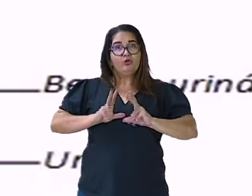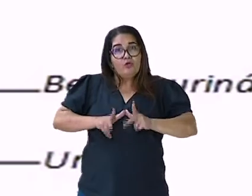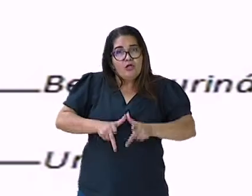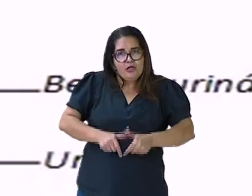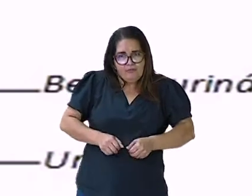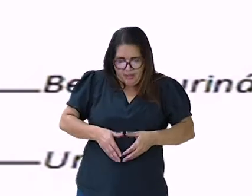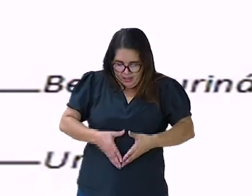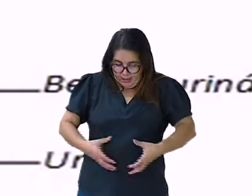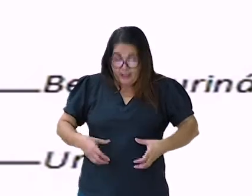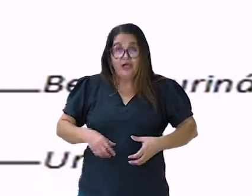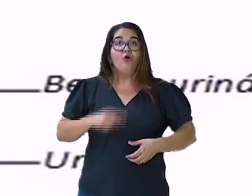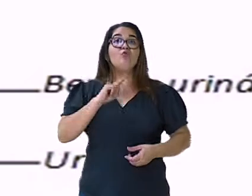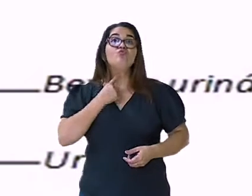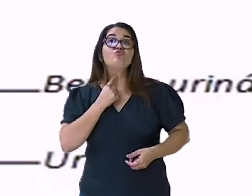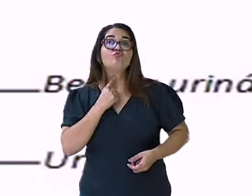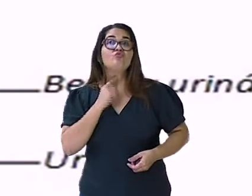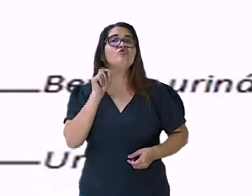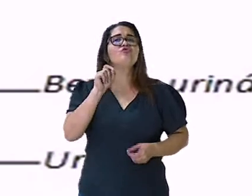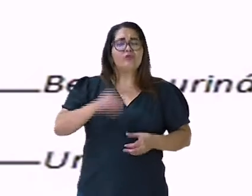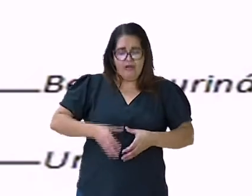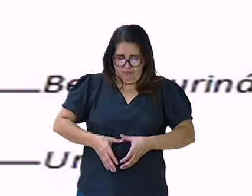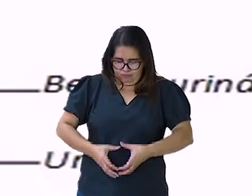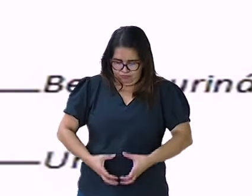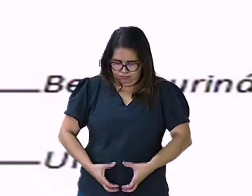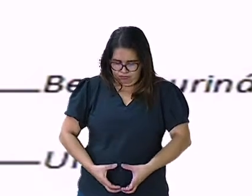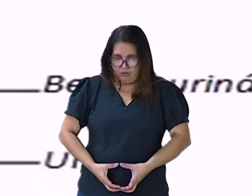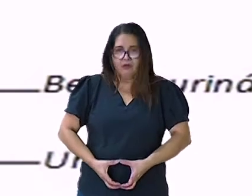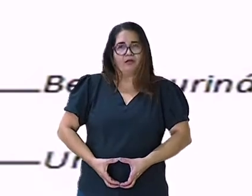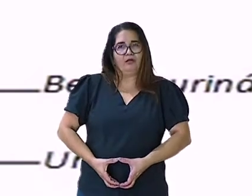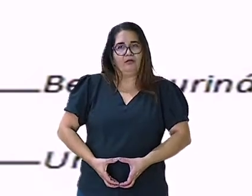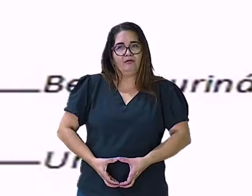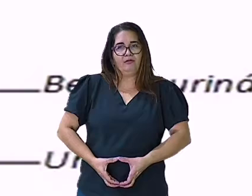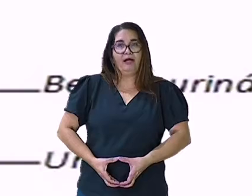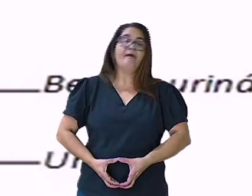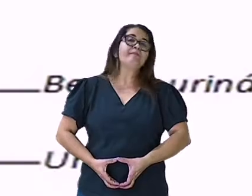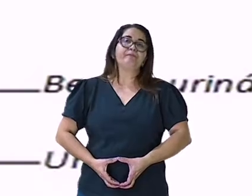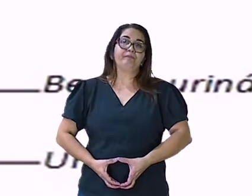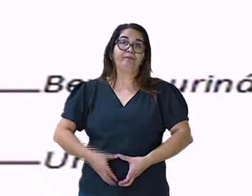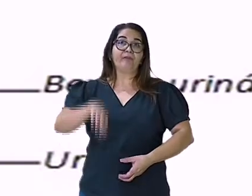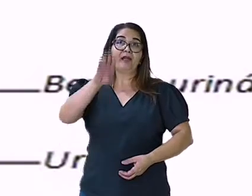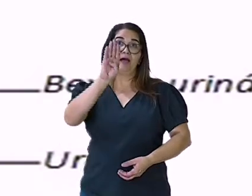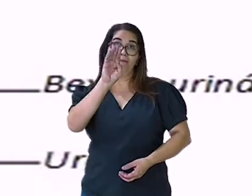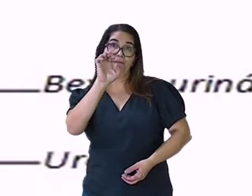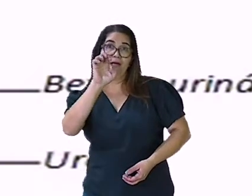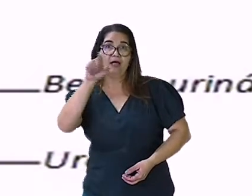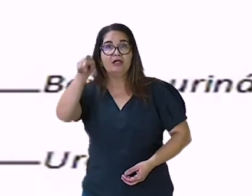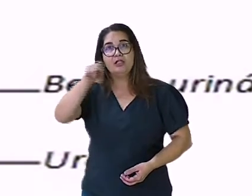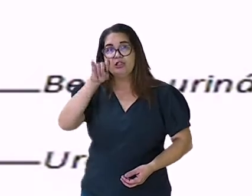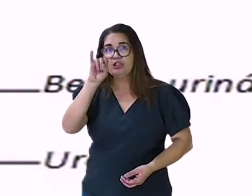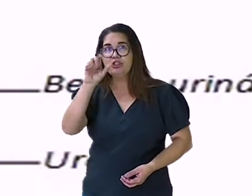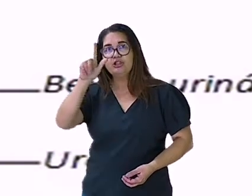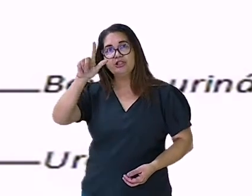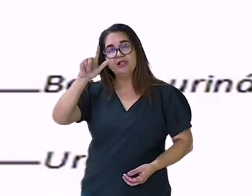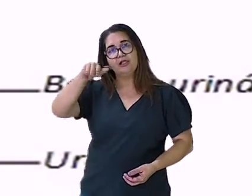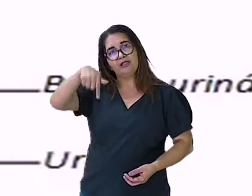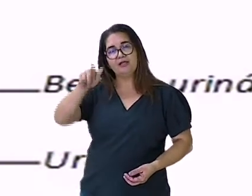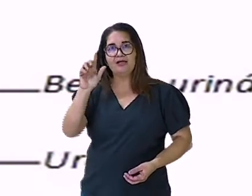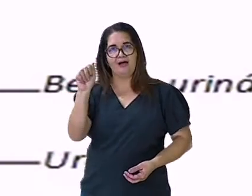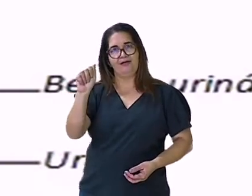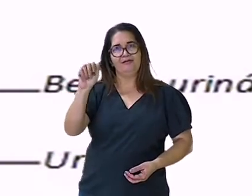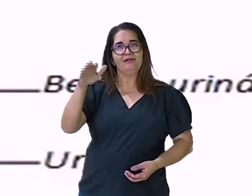até que se precisa ser eliminada. E aí nós vamos entender um pouquinho